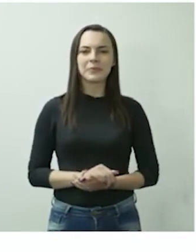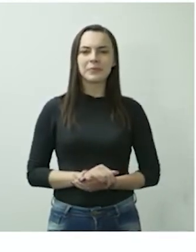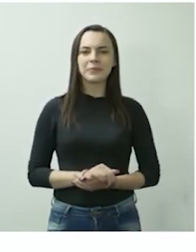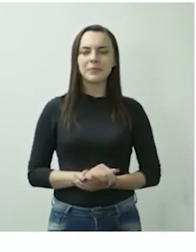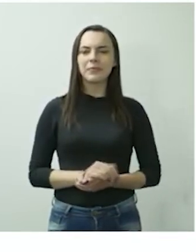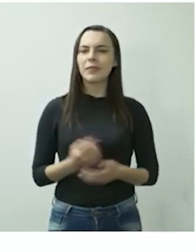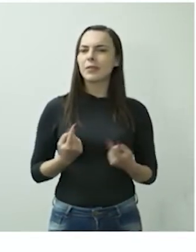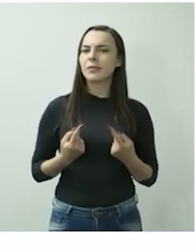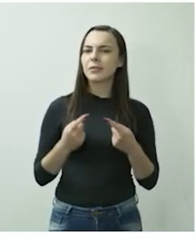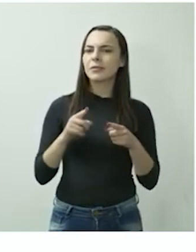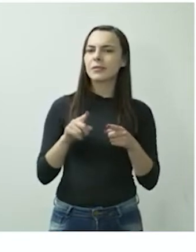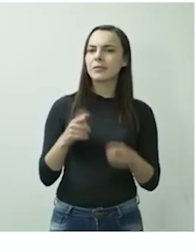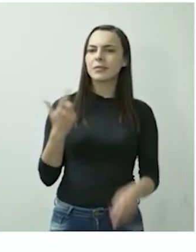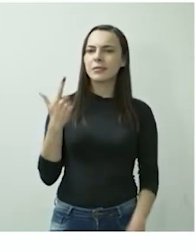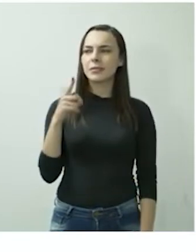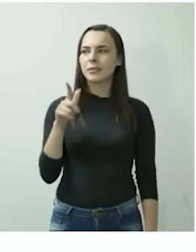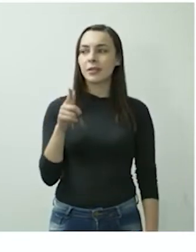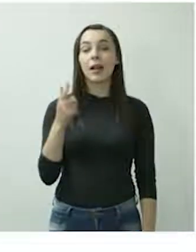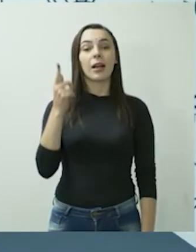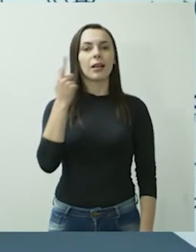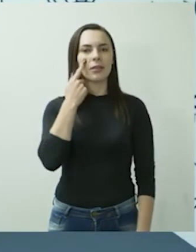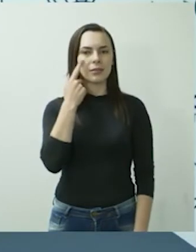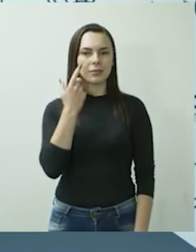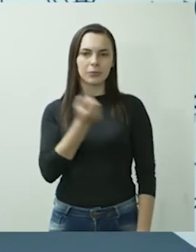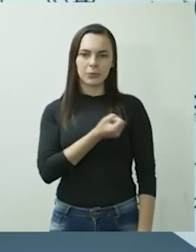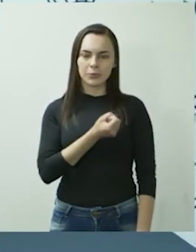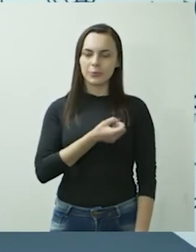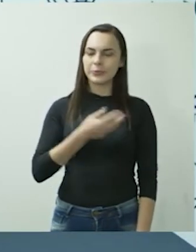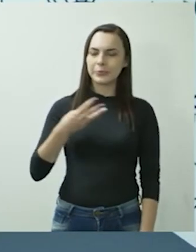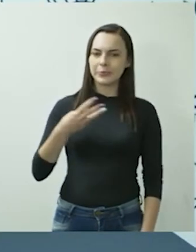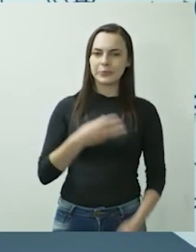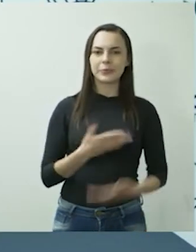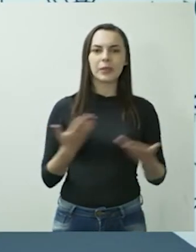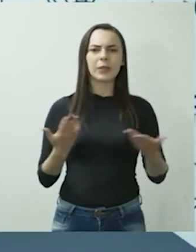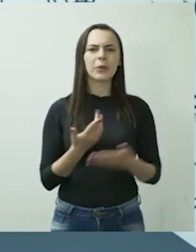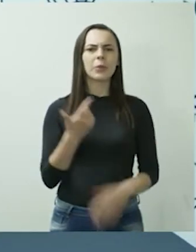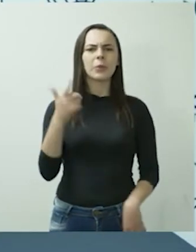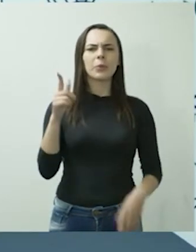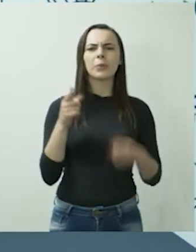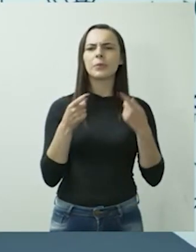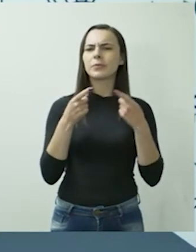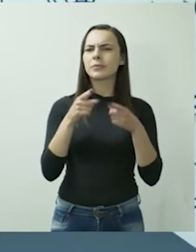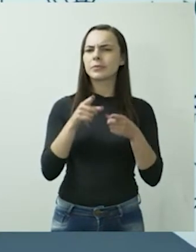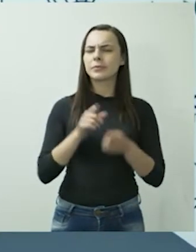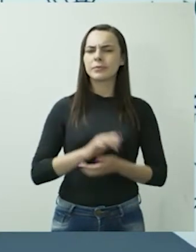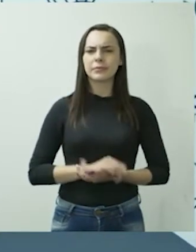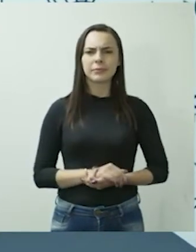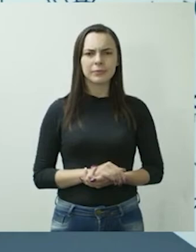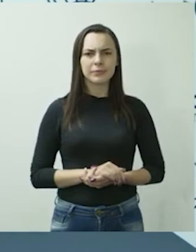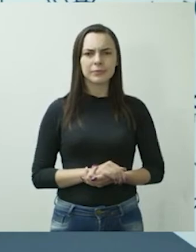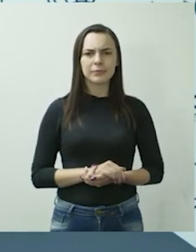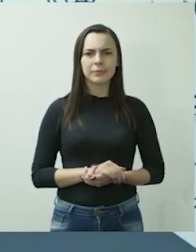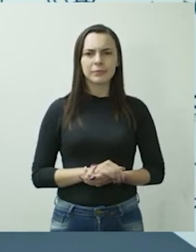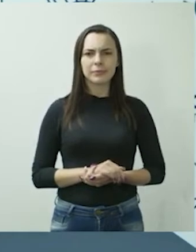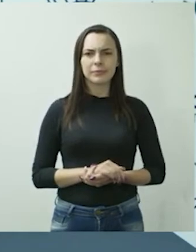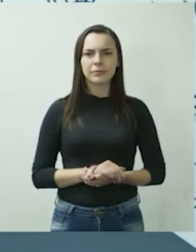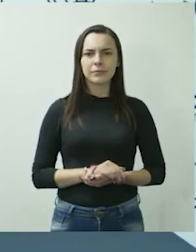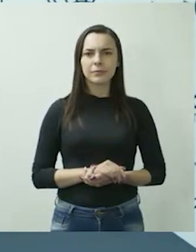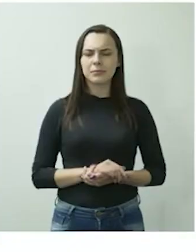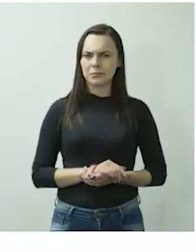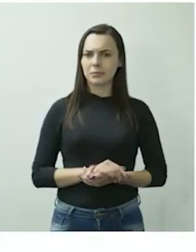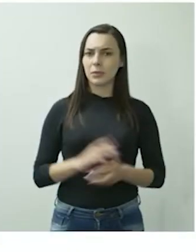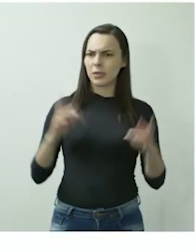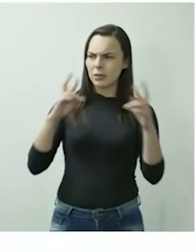o próximo... Olha lá, o 3. Qual é o próximo desafio? E agora? Observaram